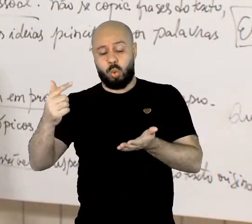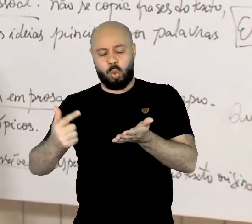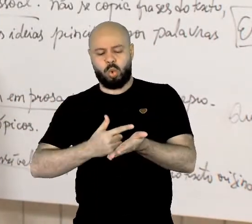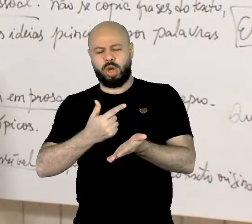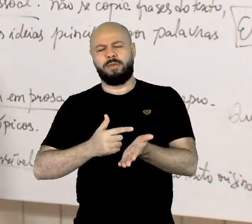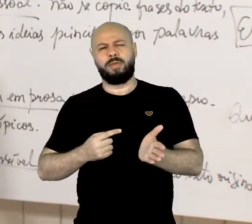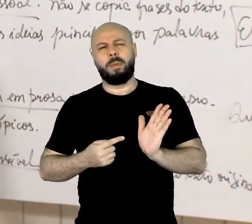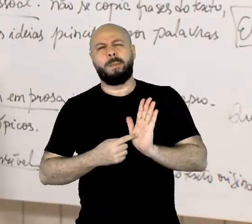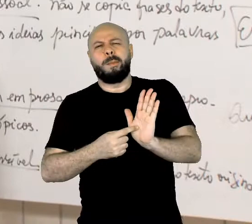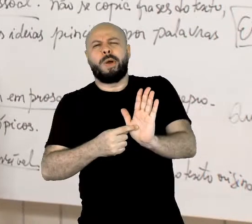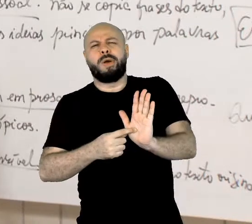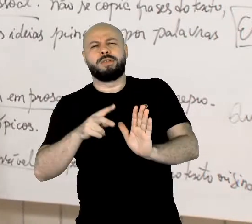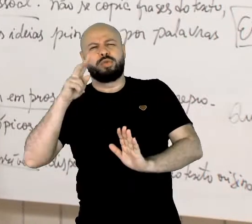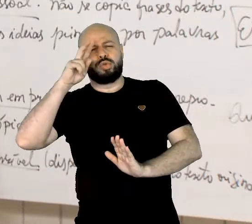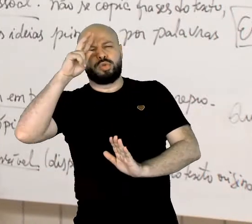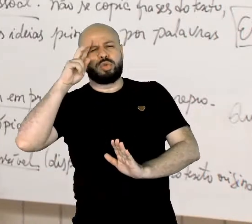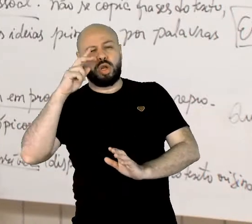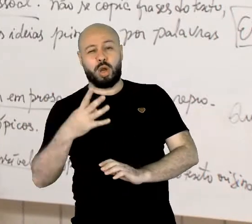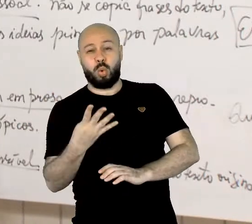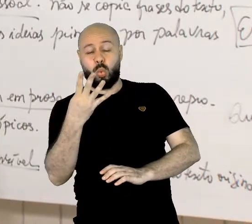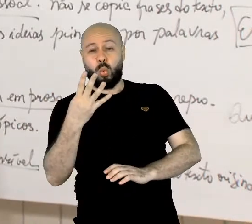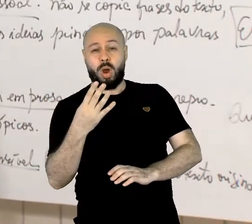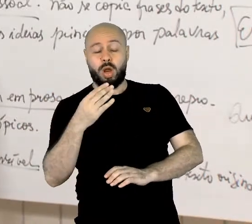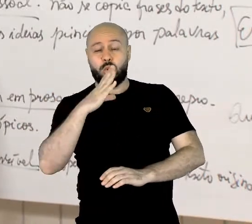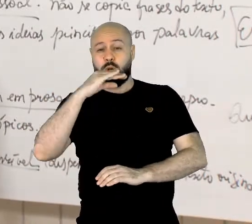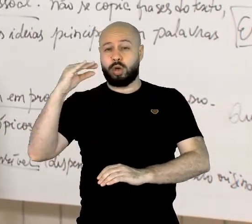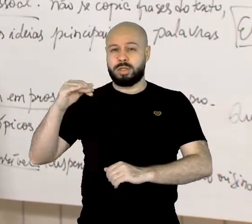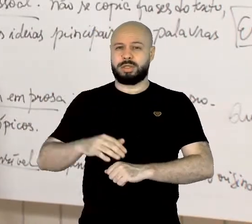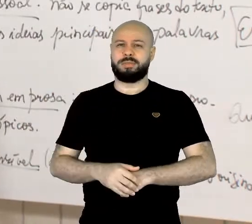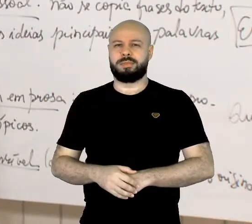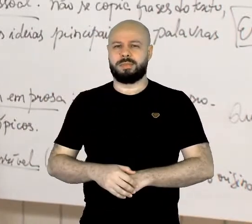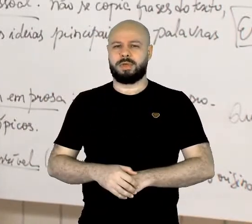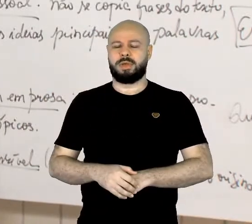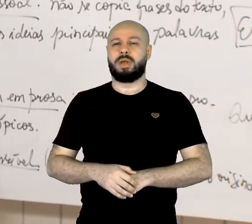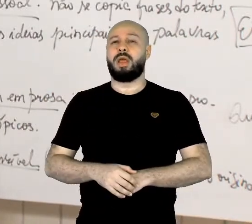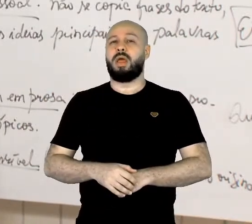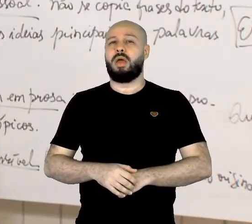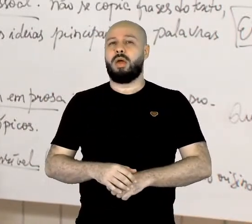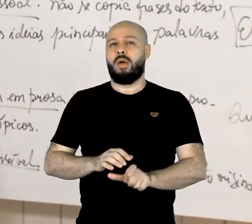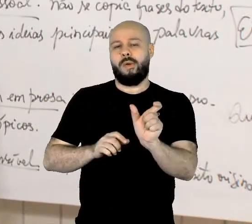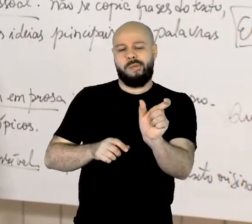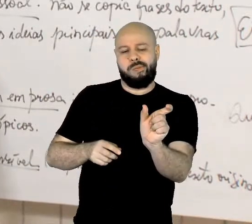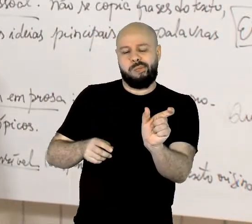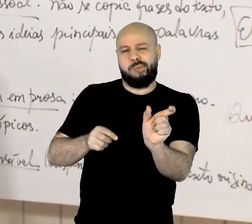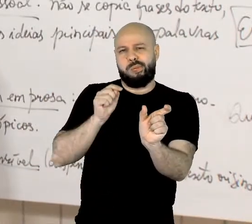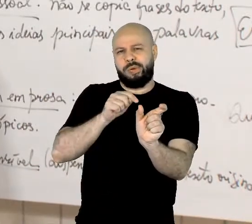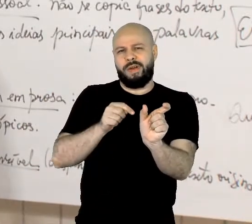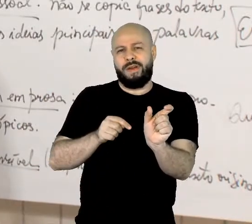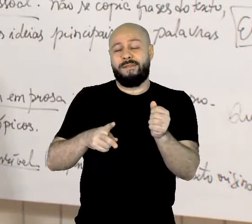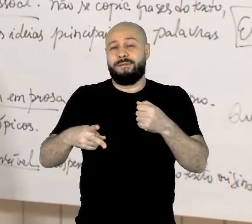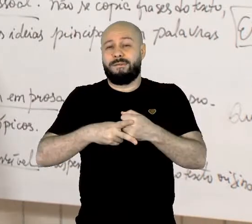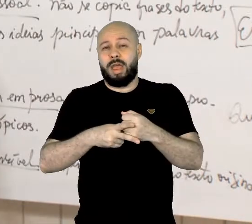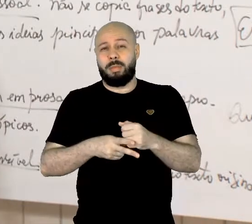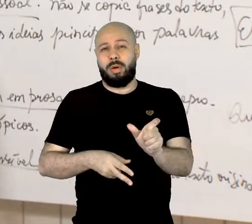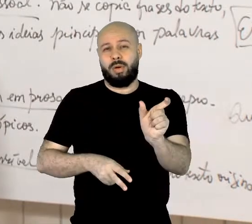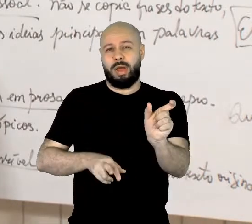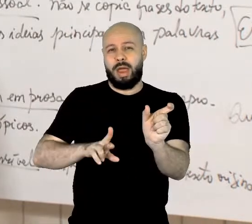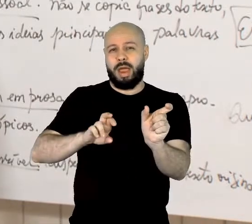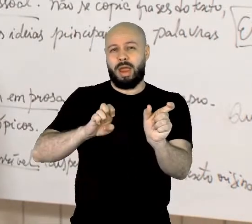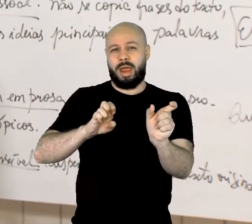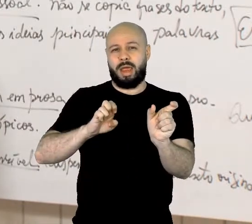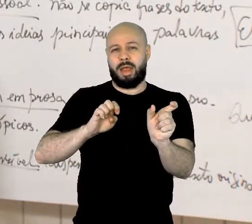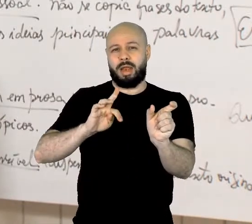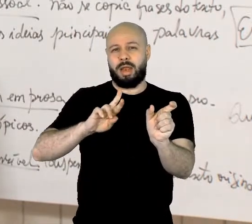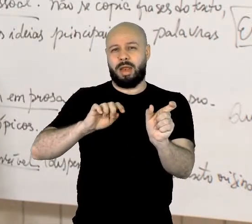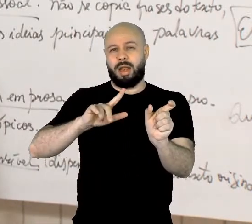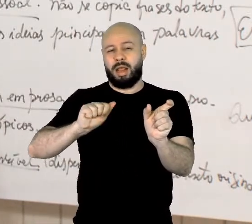retrata a história de 4 adolescentes. Esse verbo retrata, ele está indicando o quê? Uma ação